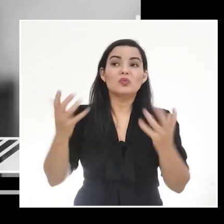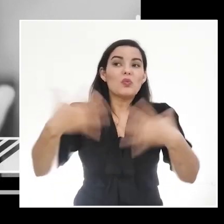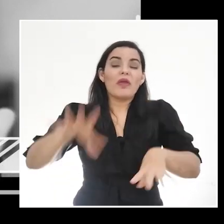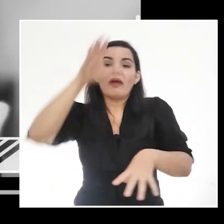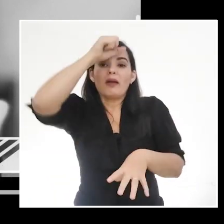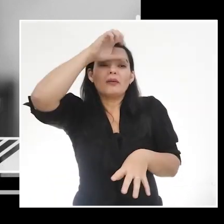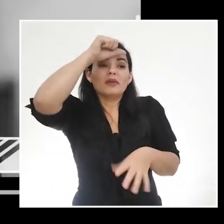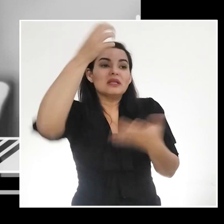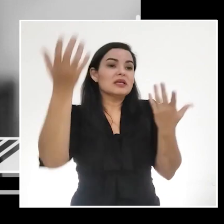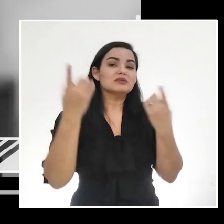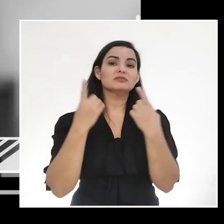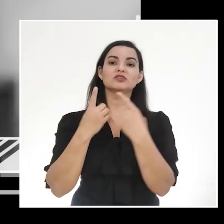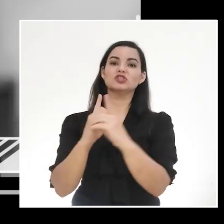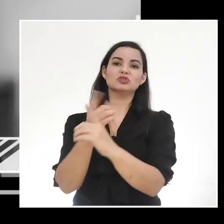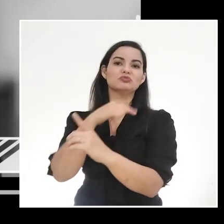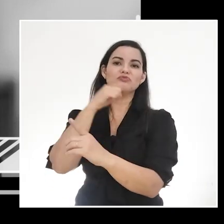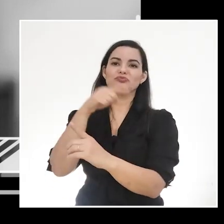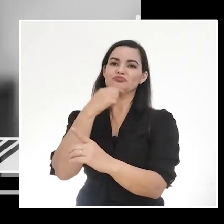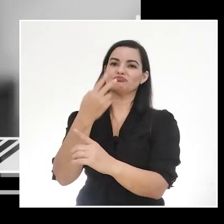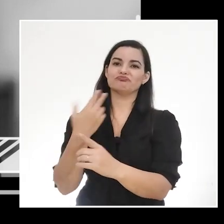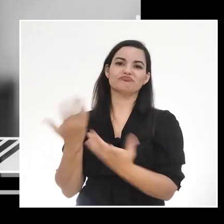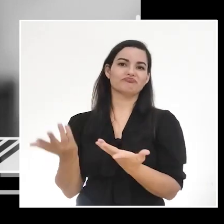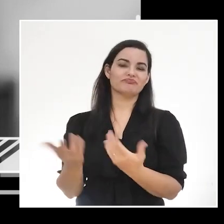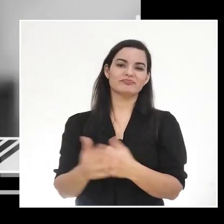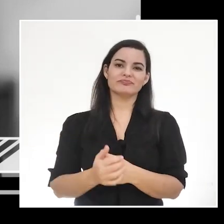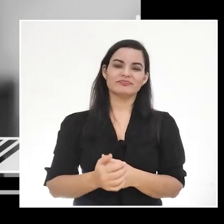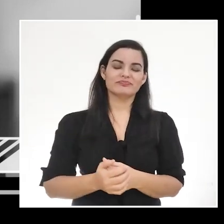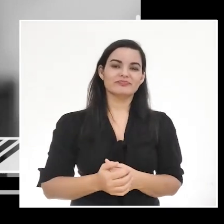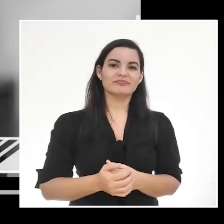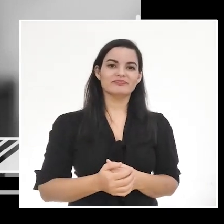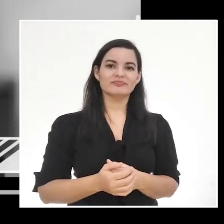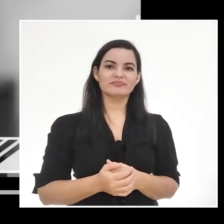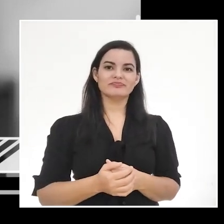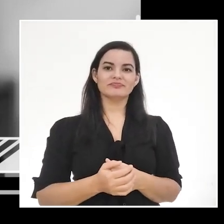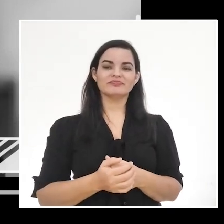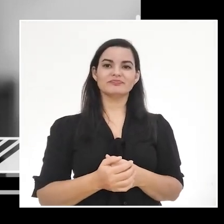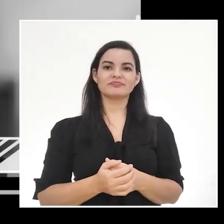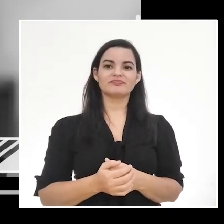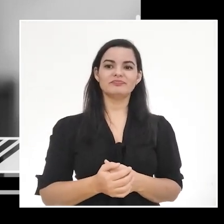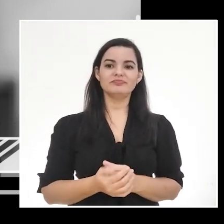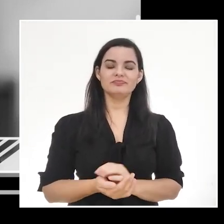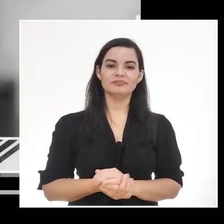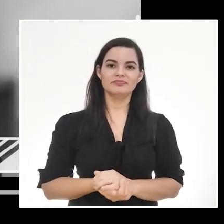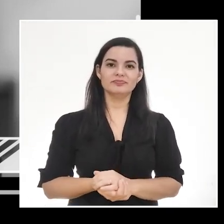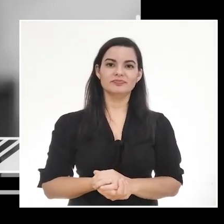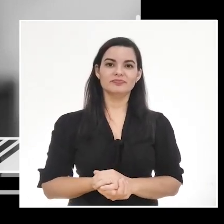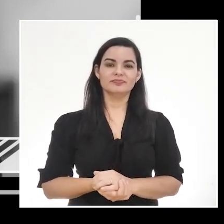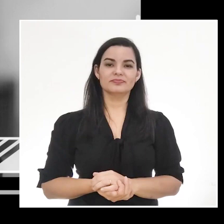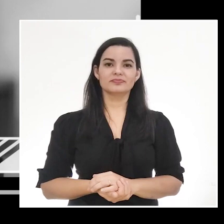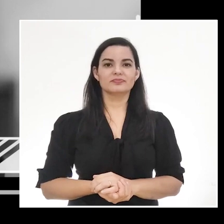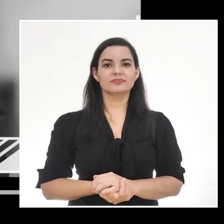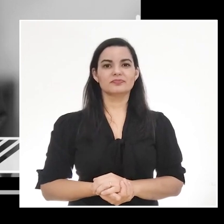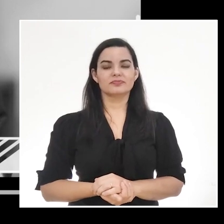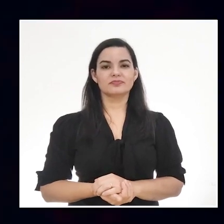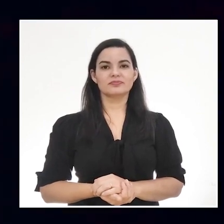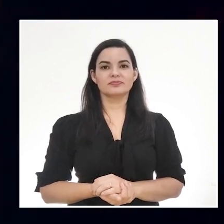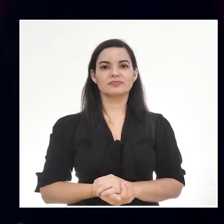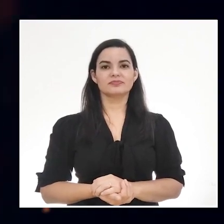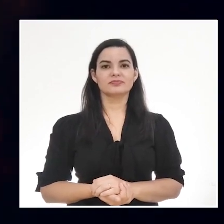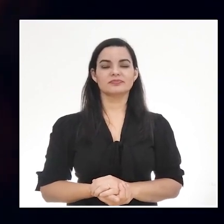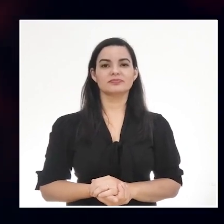porque alguém que não é ensinável, ele é indiscipulável, se existe essa palavra.